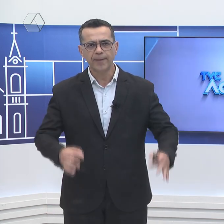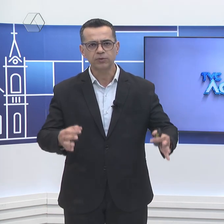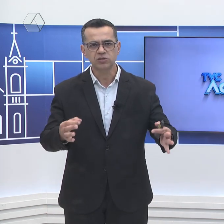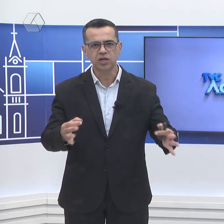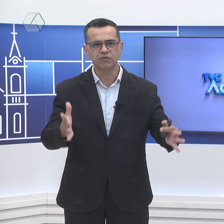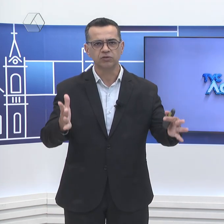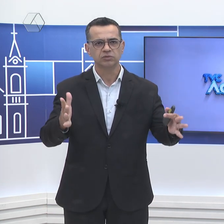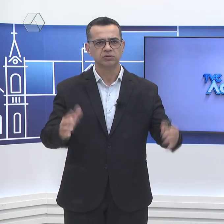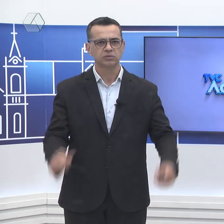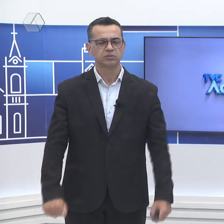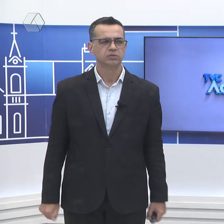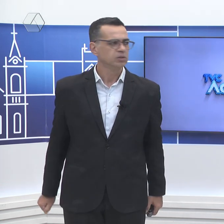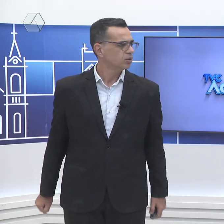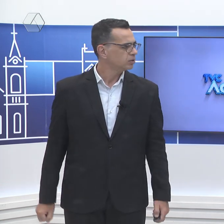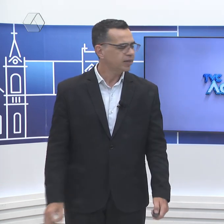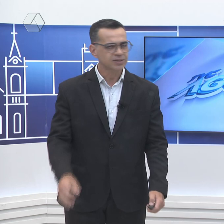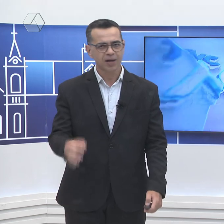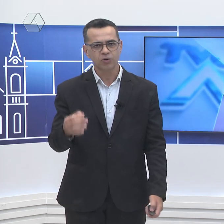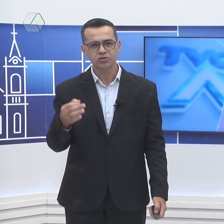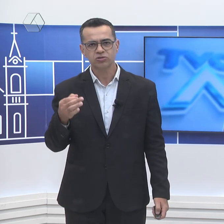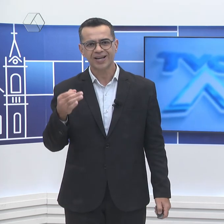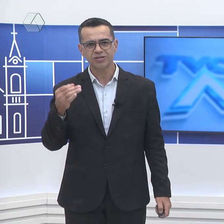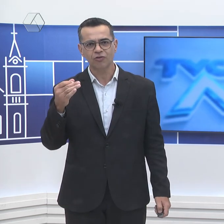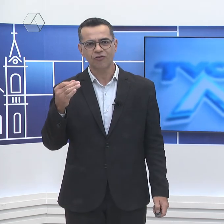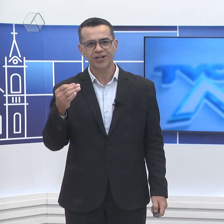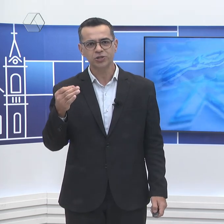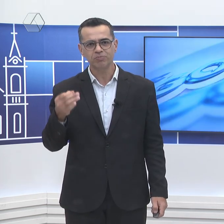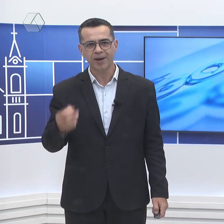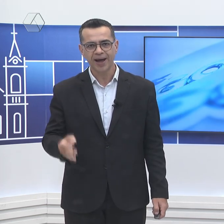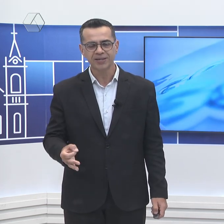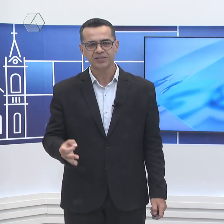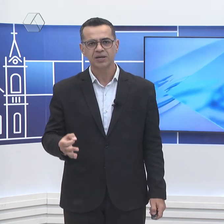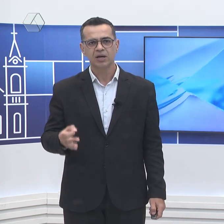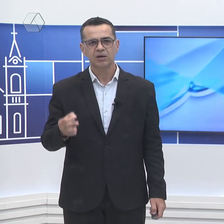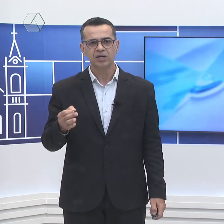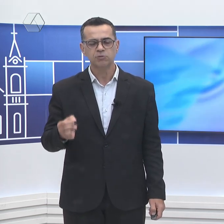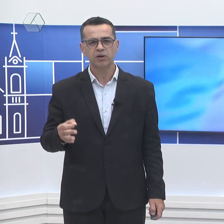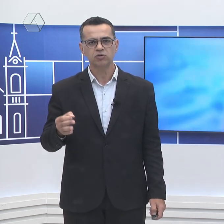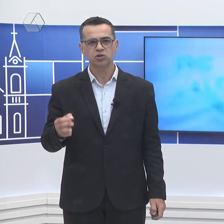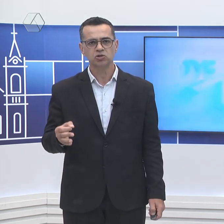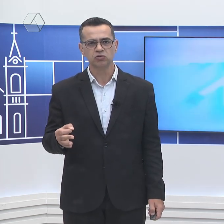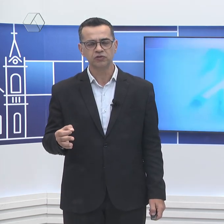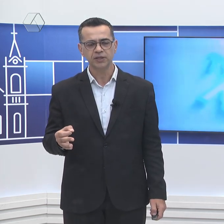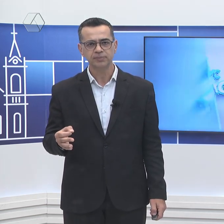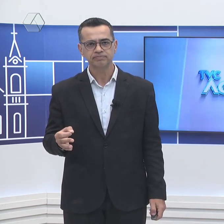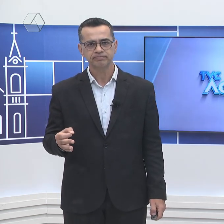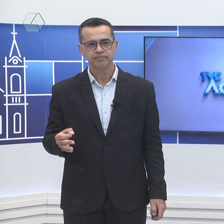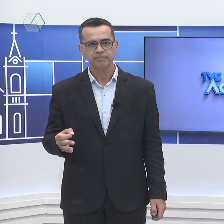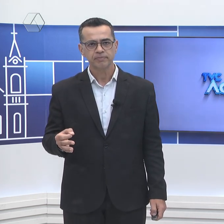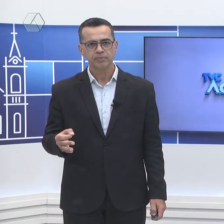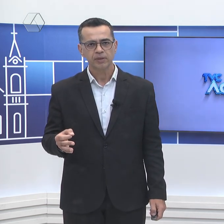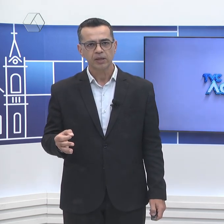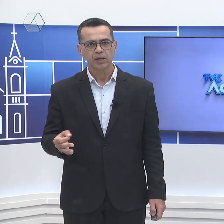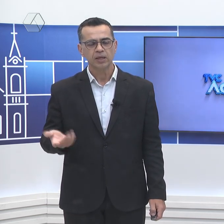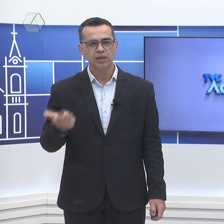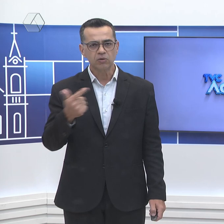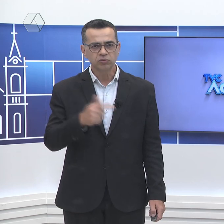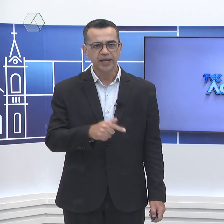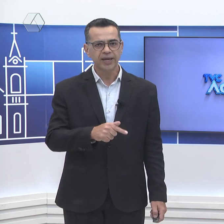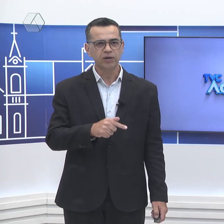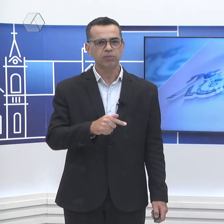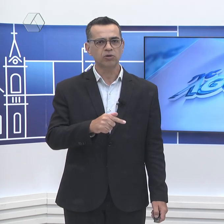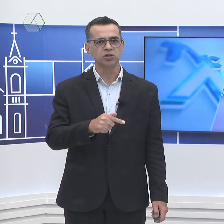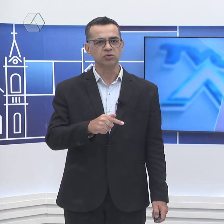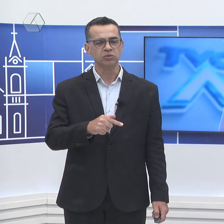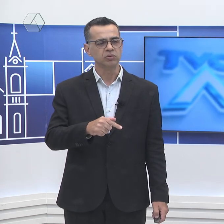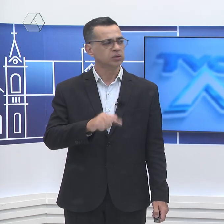Não muitas. É possível. Três Lagoas está sofrendo demais nesse período de chuva. E com